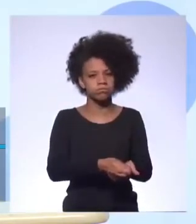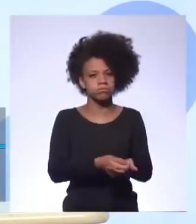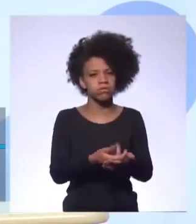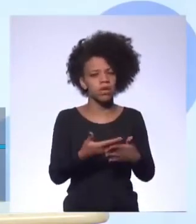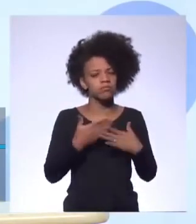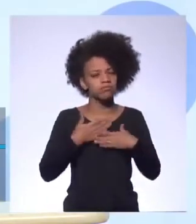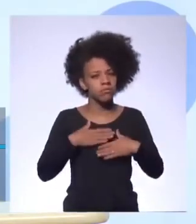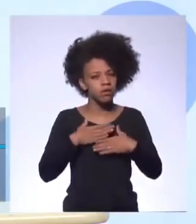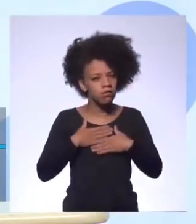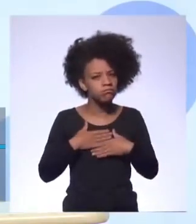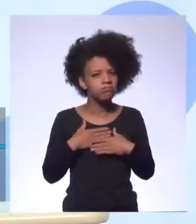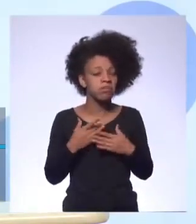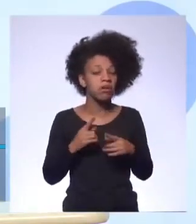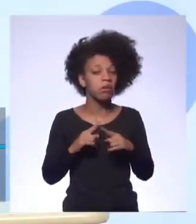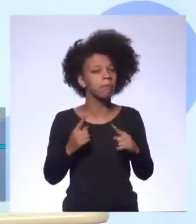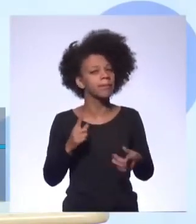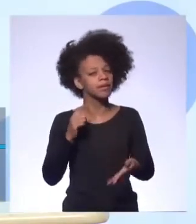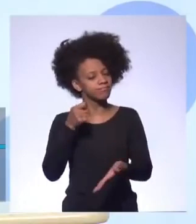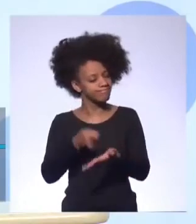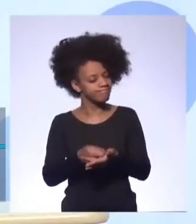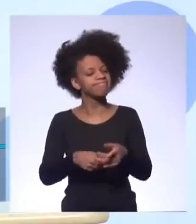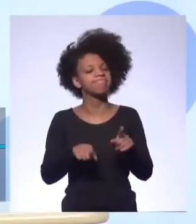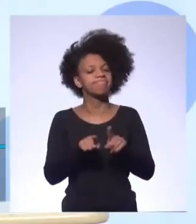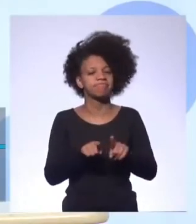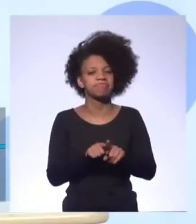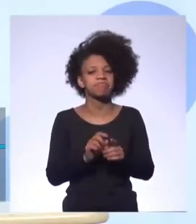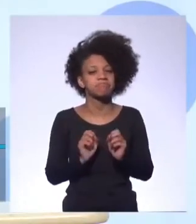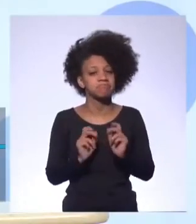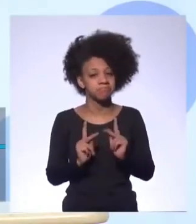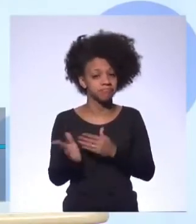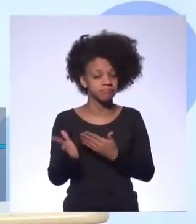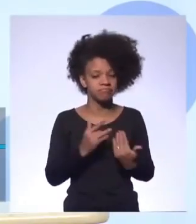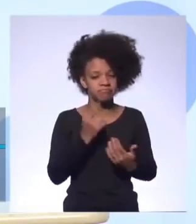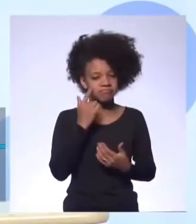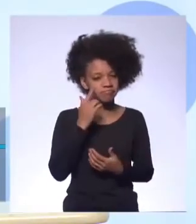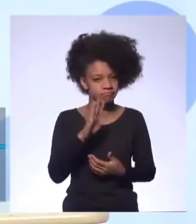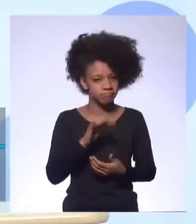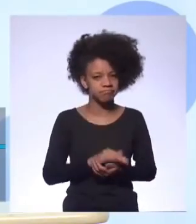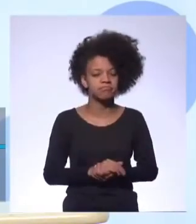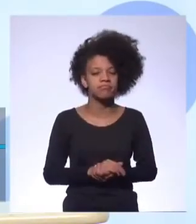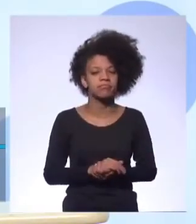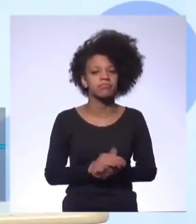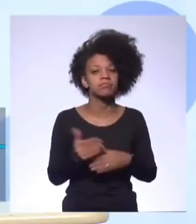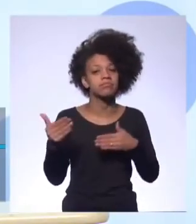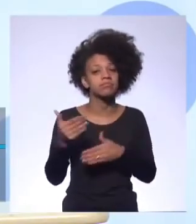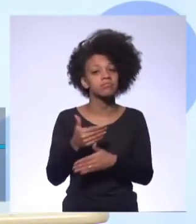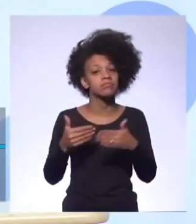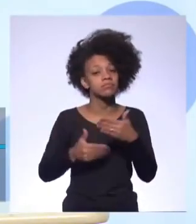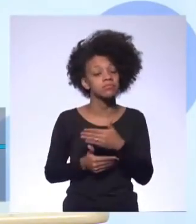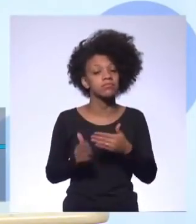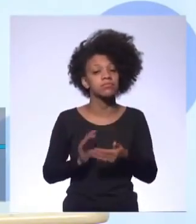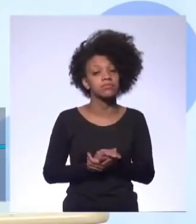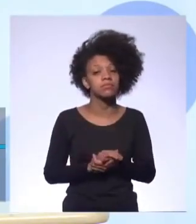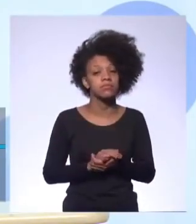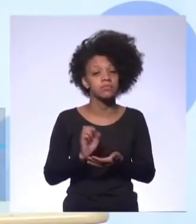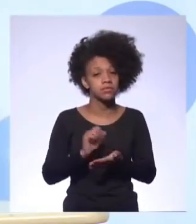suavizado o negócio, né? Mas ele soa como ordem também, ok? Então vamos lá. Muito bem. Próximo exercício.